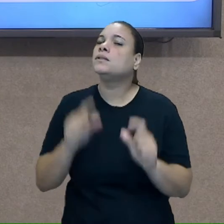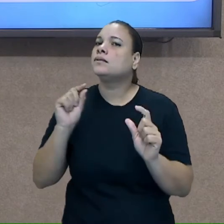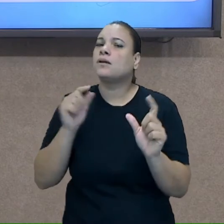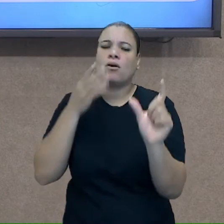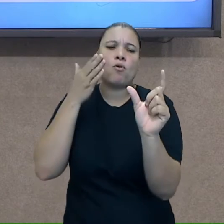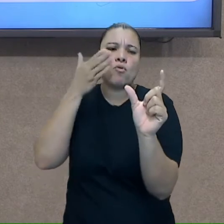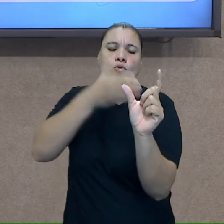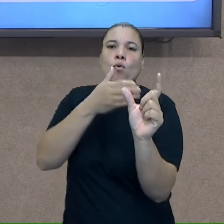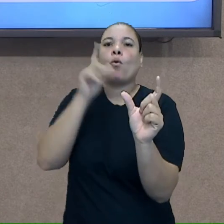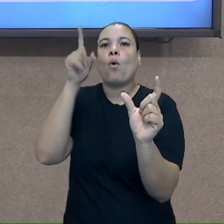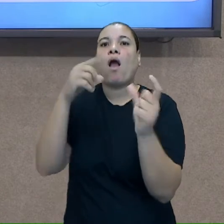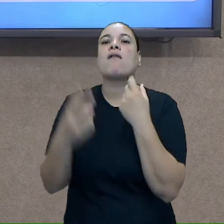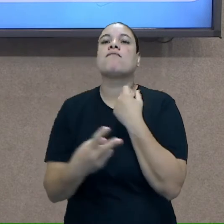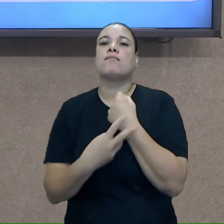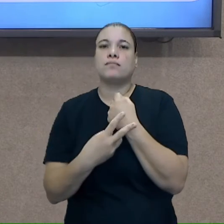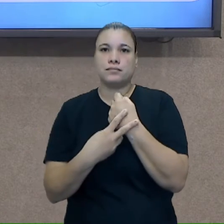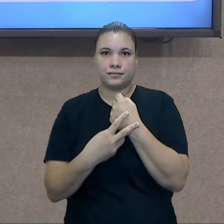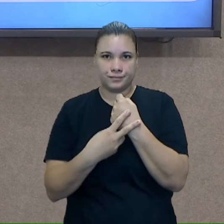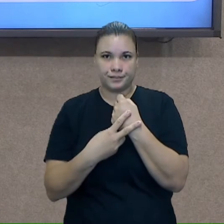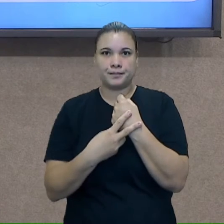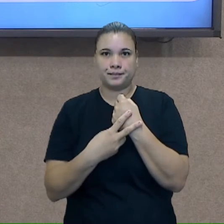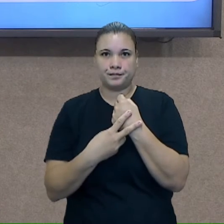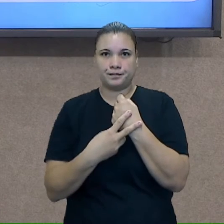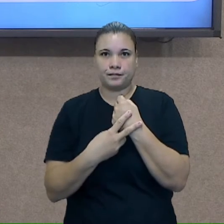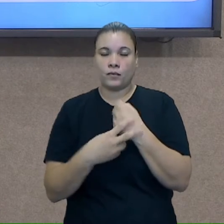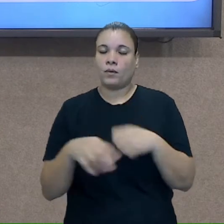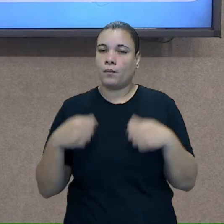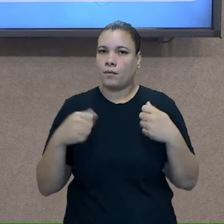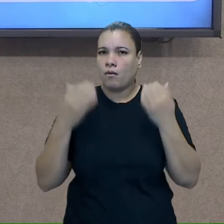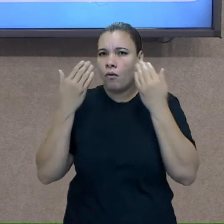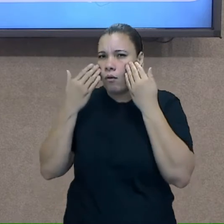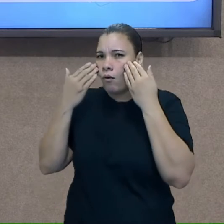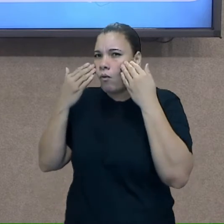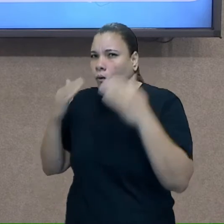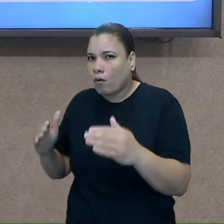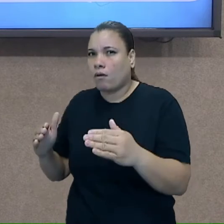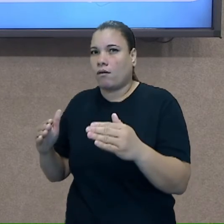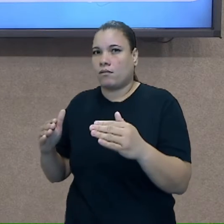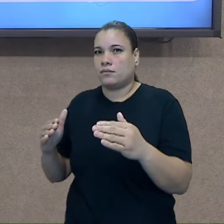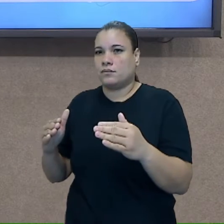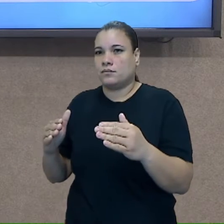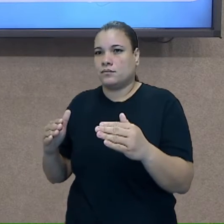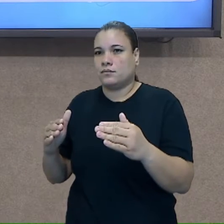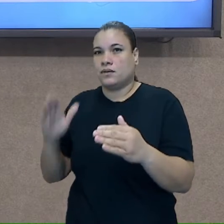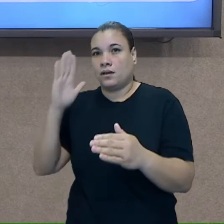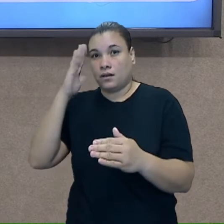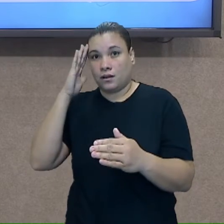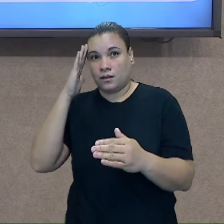Então, a gente precisa centralizar o nosso olhar. Ó, observem.